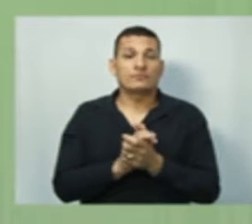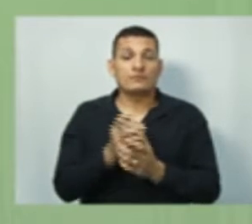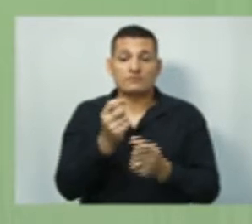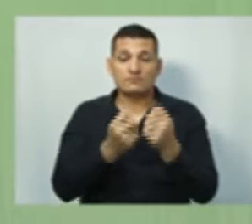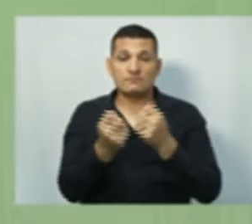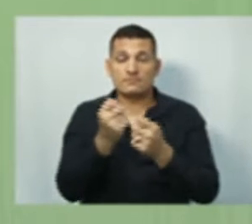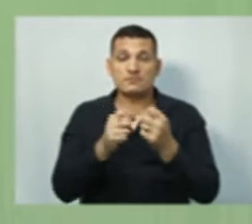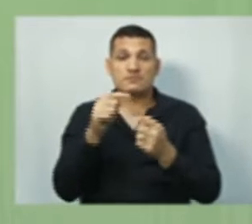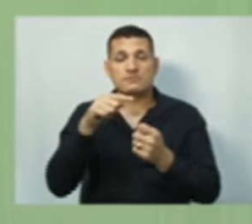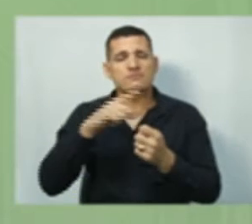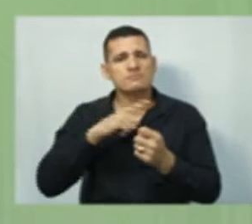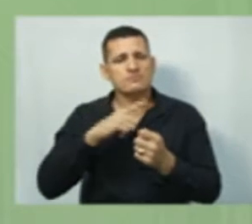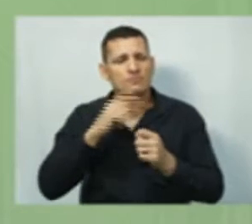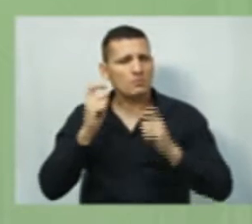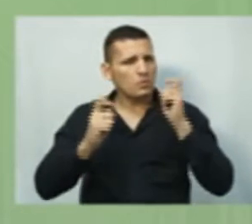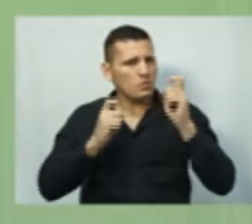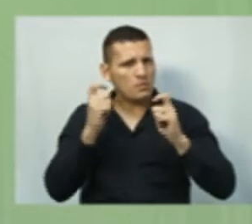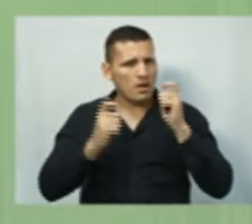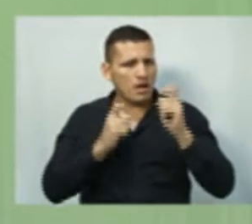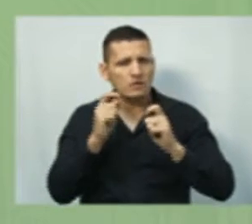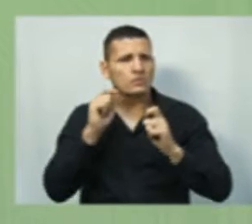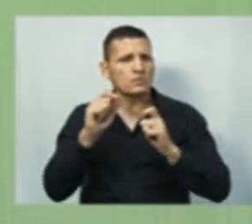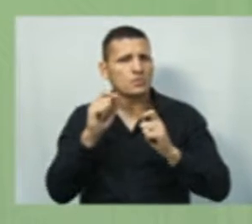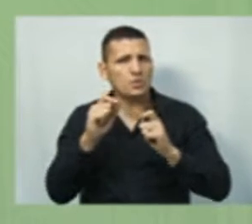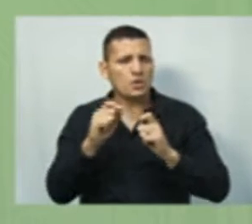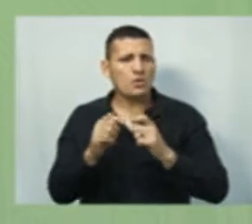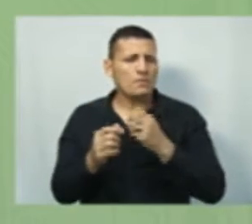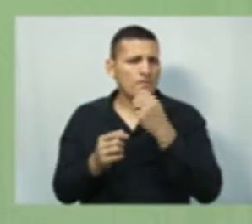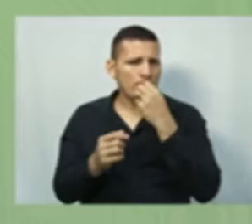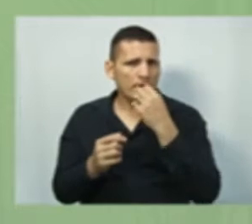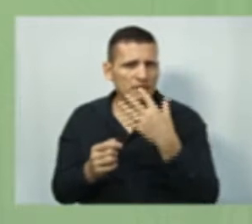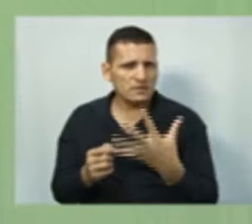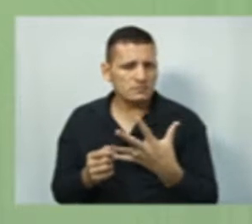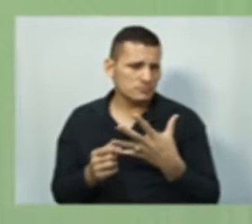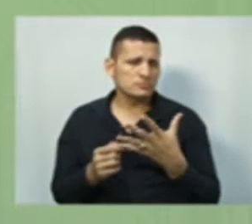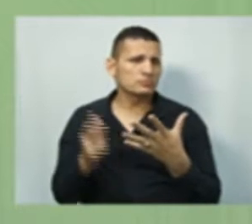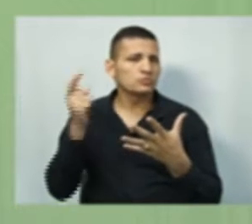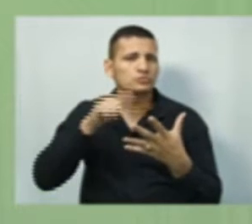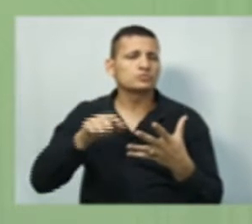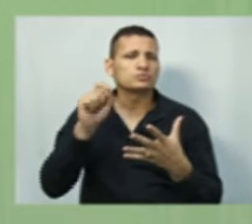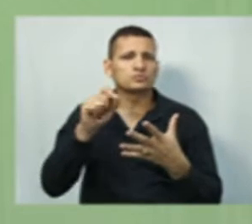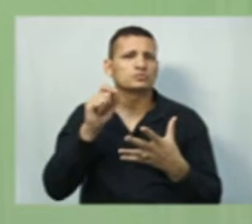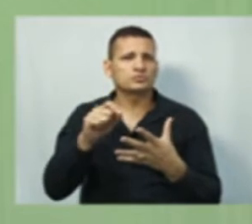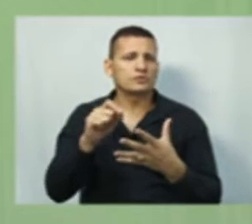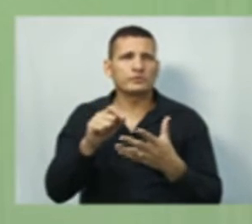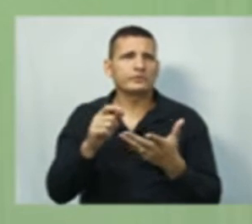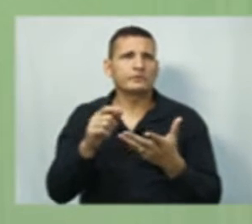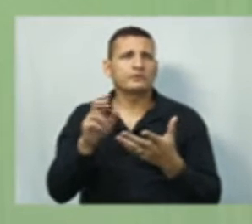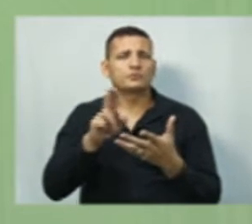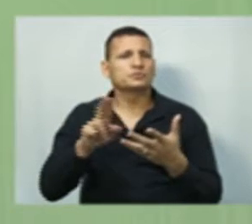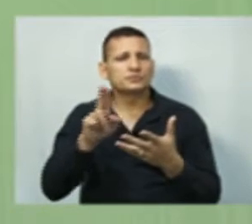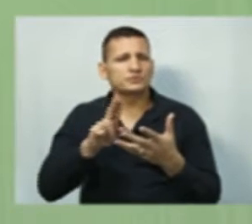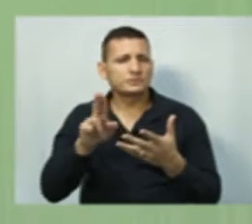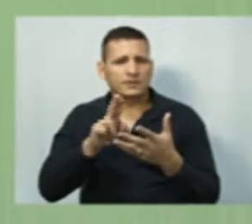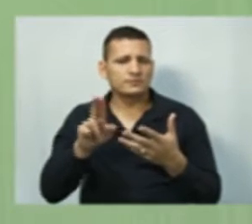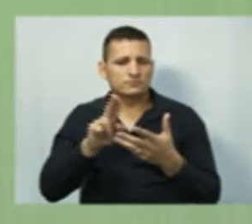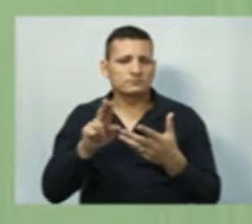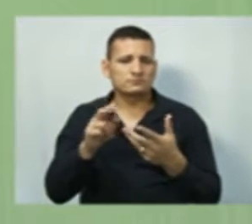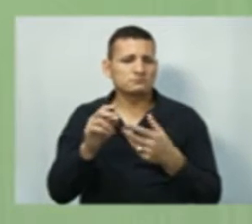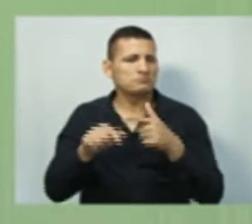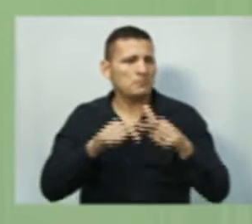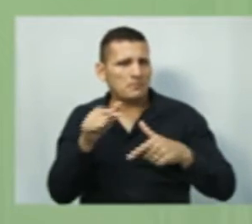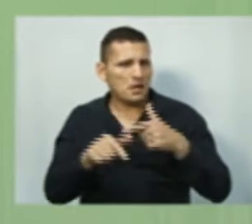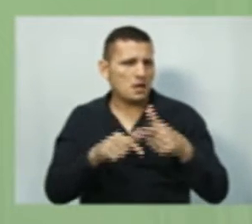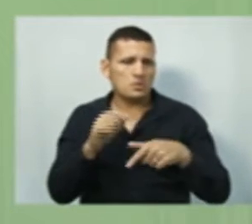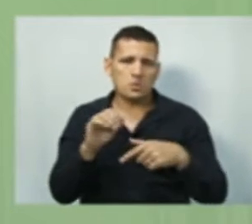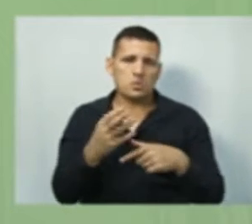com benefícios que podemos obter com pequenos incrementos de consumo de bens ou serviços. Vou repetir